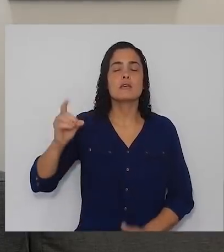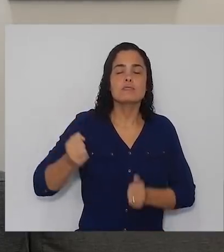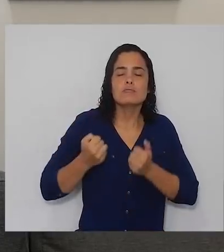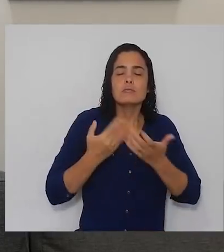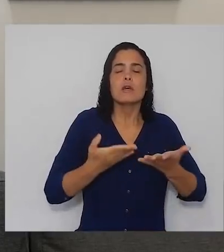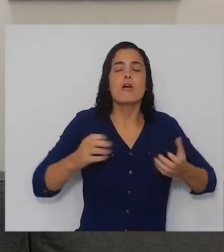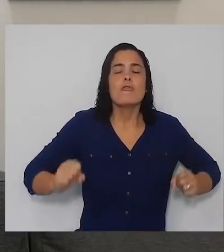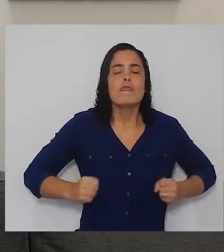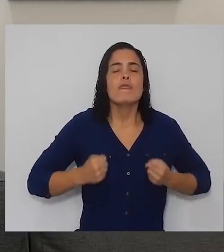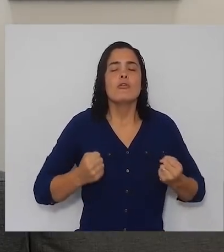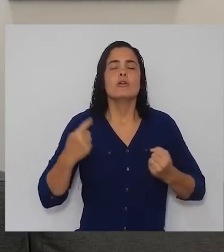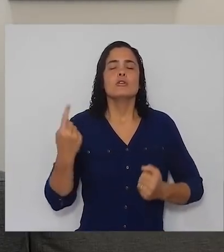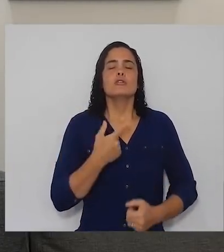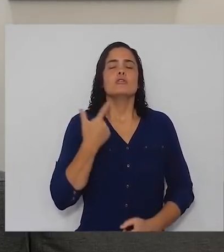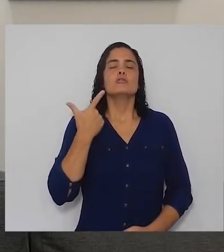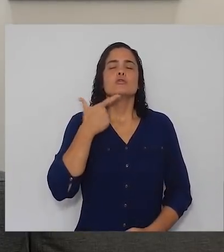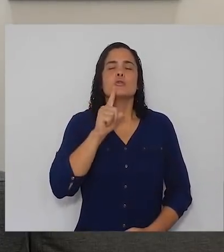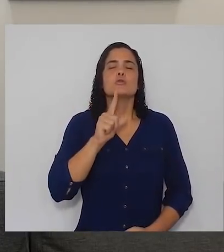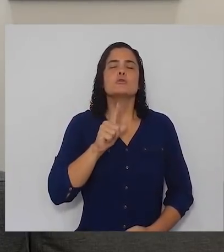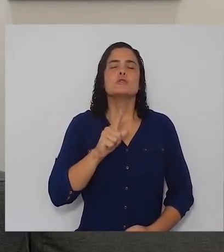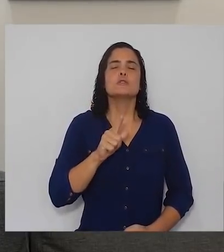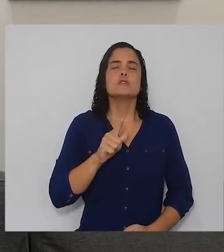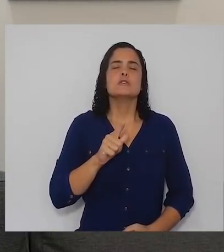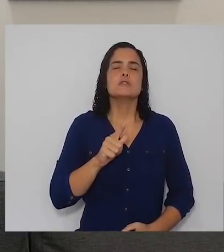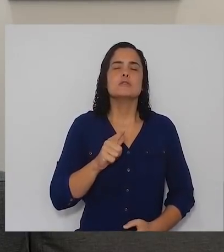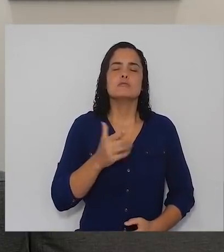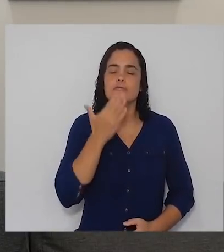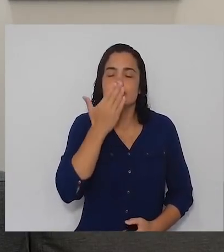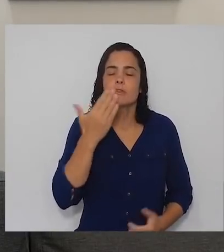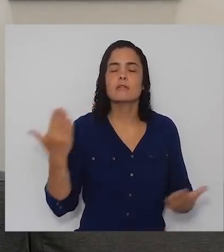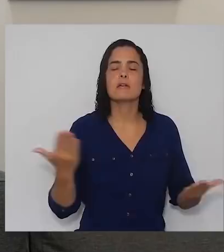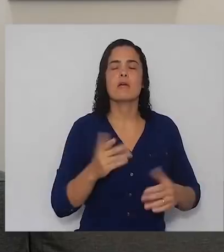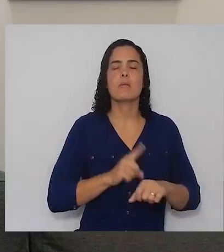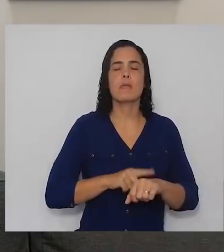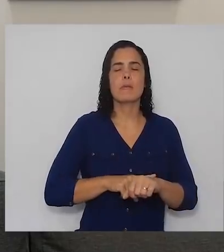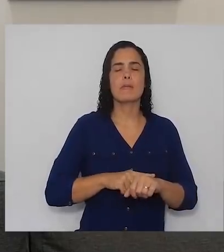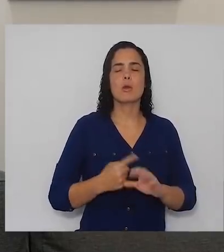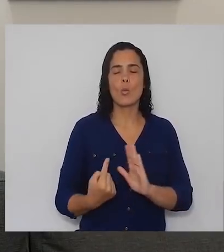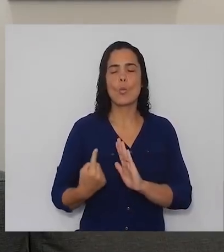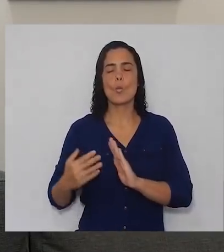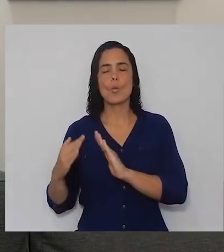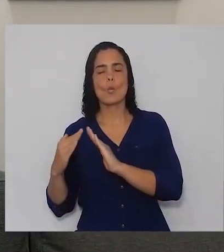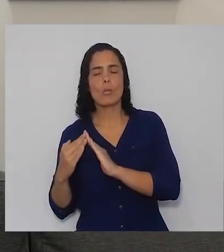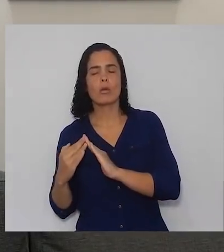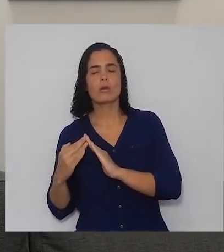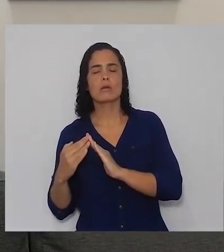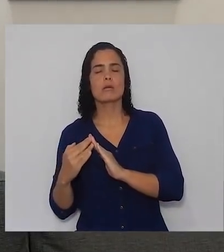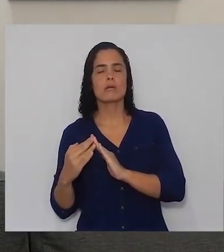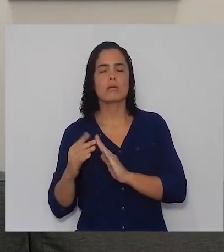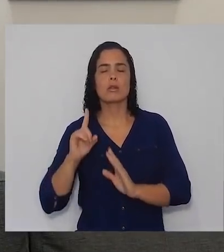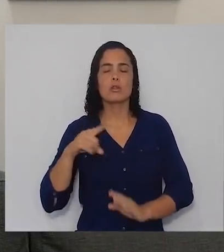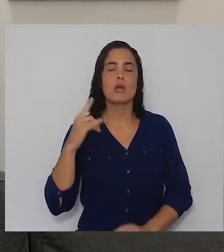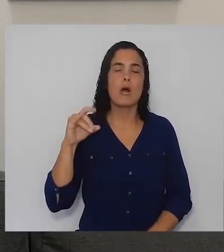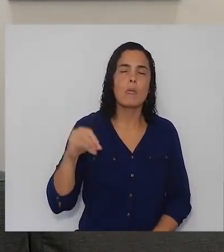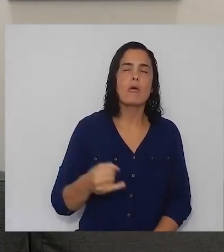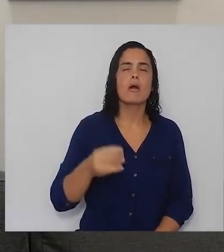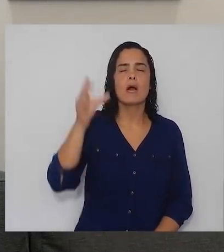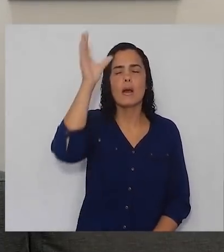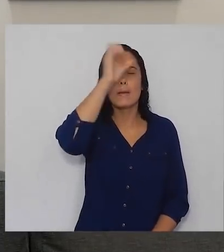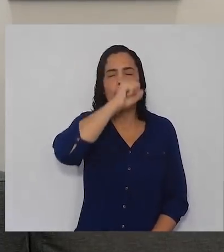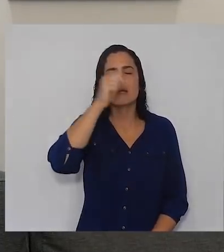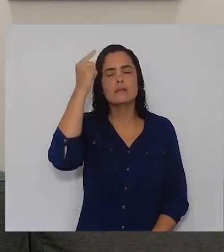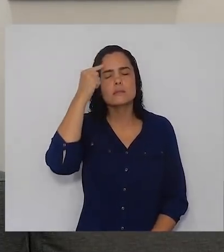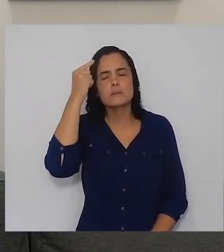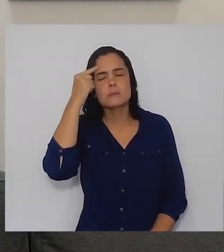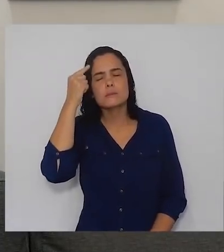tempo de afastamento social, este tempo de reclusão, que acaba sendo um tempo de reflexão, de revisão dos